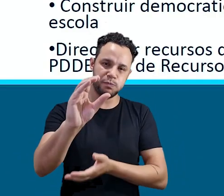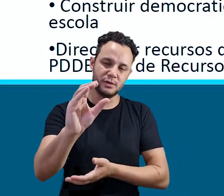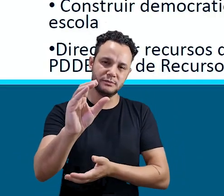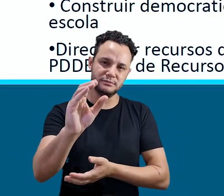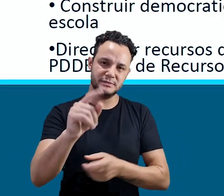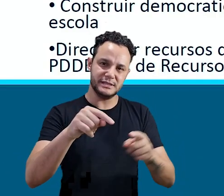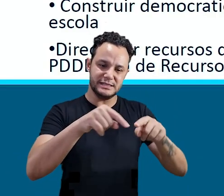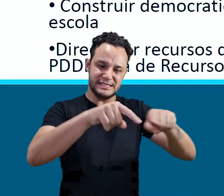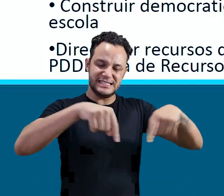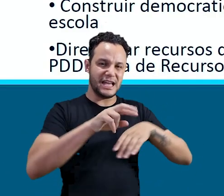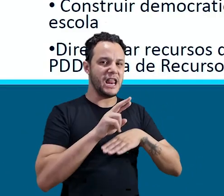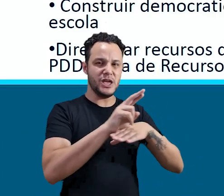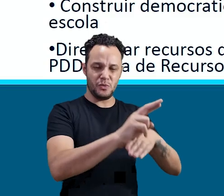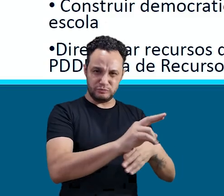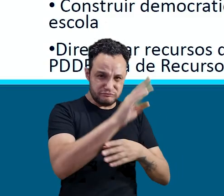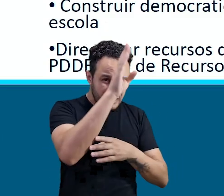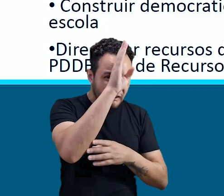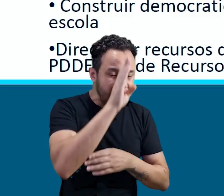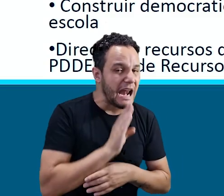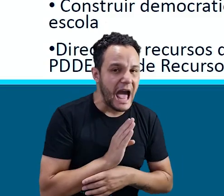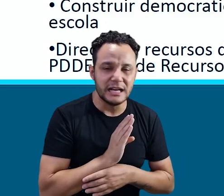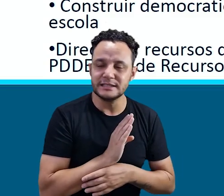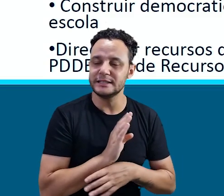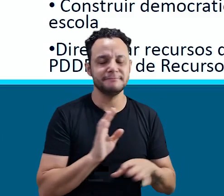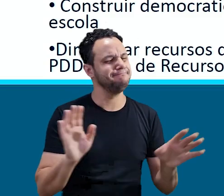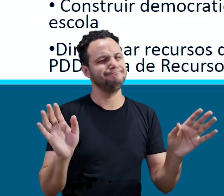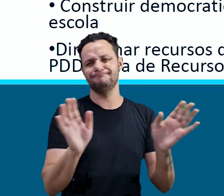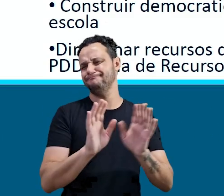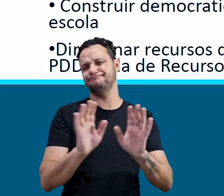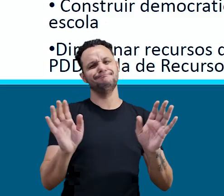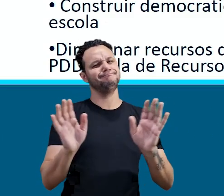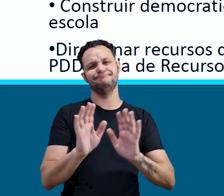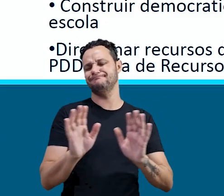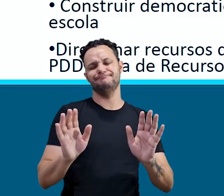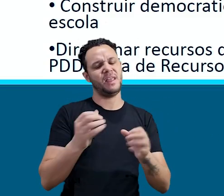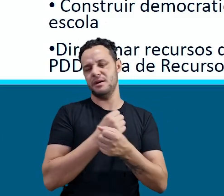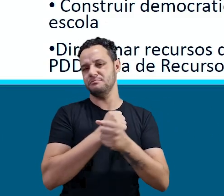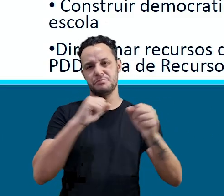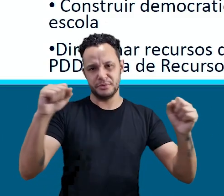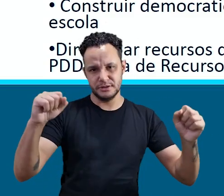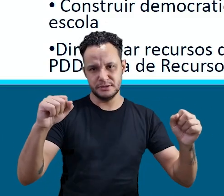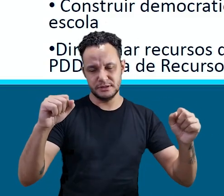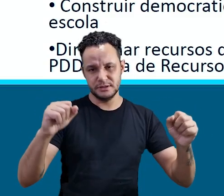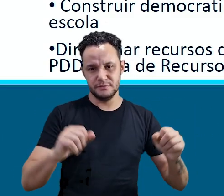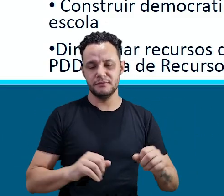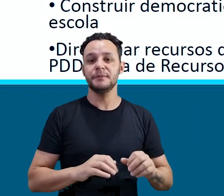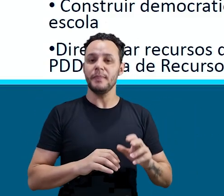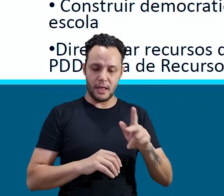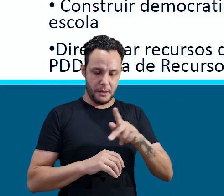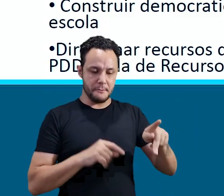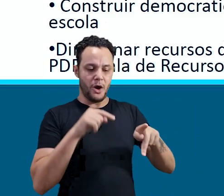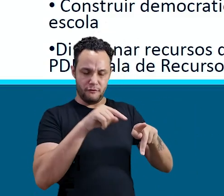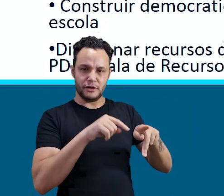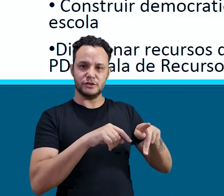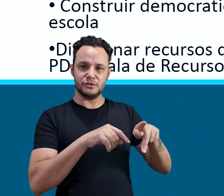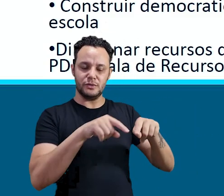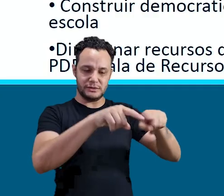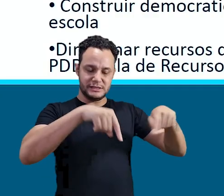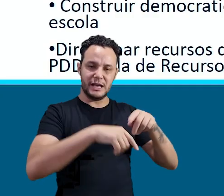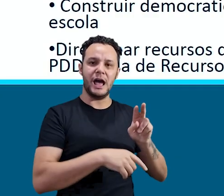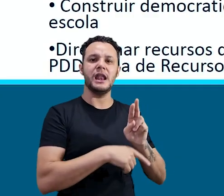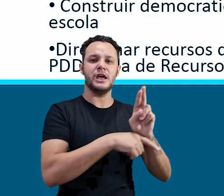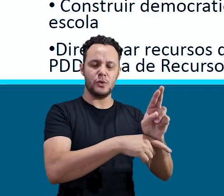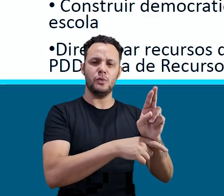de recursos, ela não custa R$0. É claro que o professor da sala de recursos é por si só um